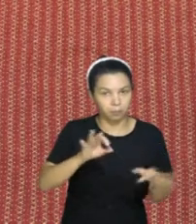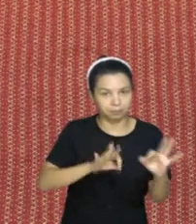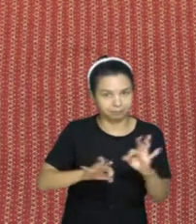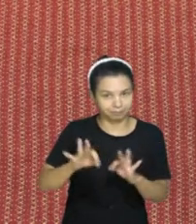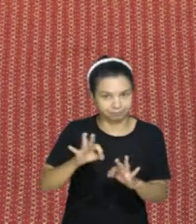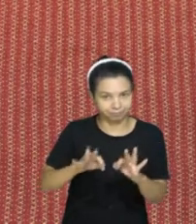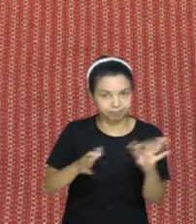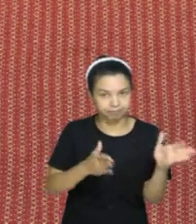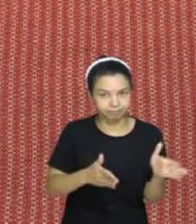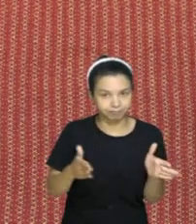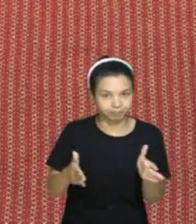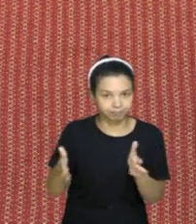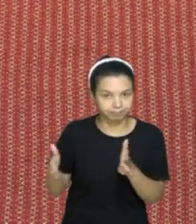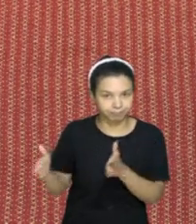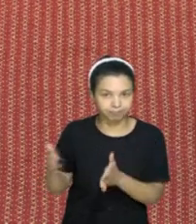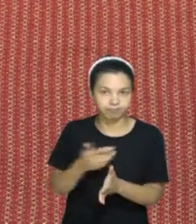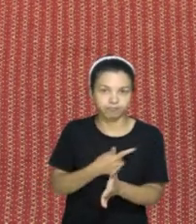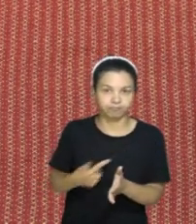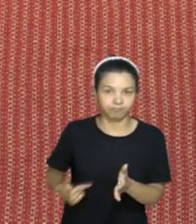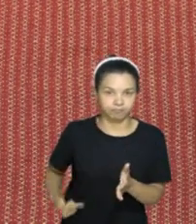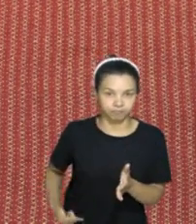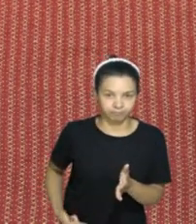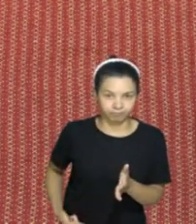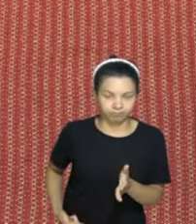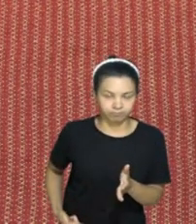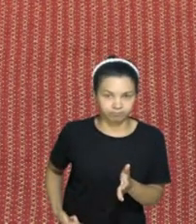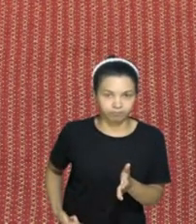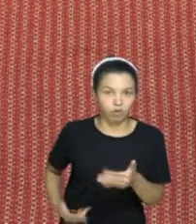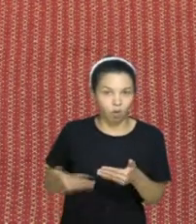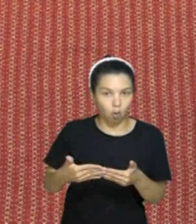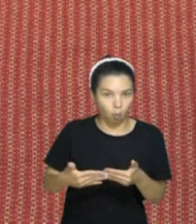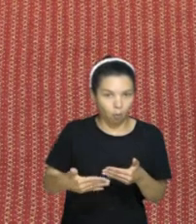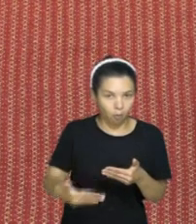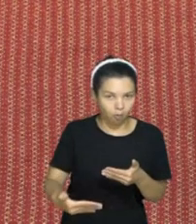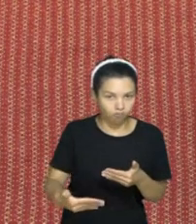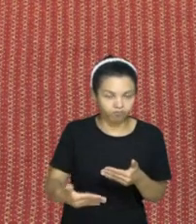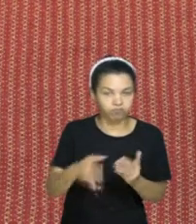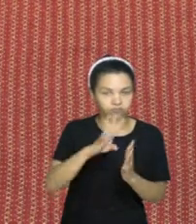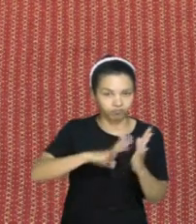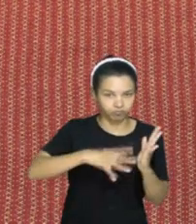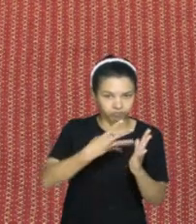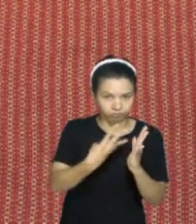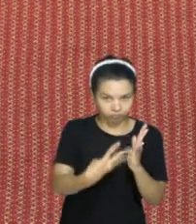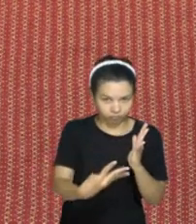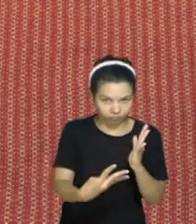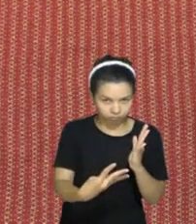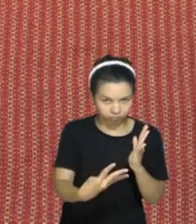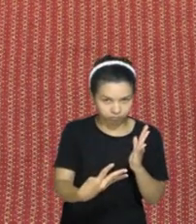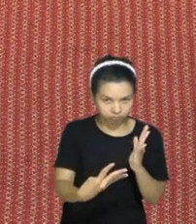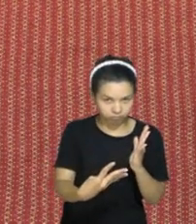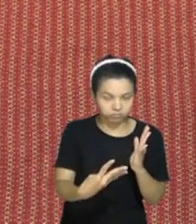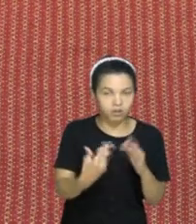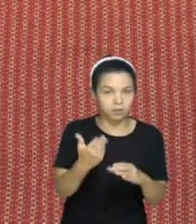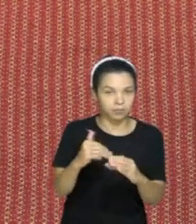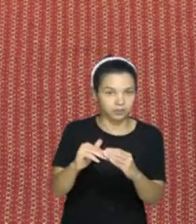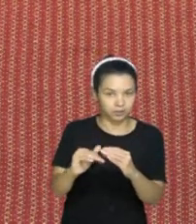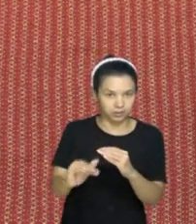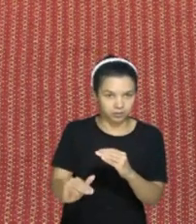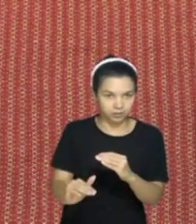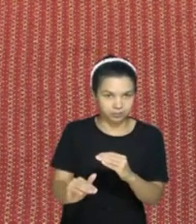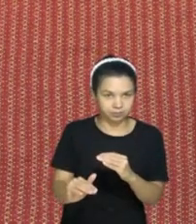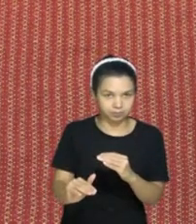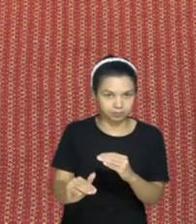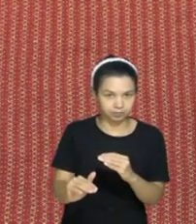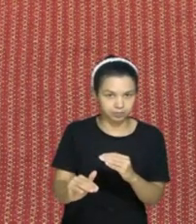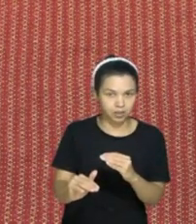e começamos montar um organograma mandamos para a nossa para